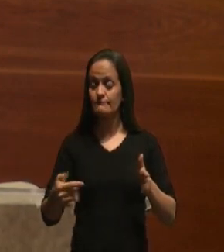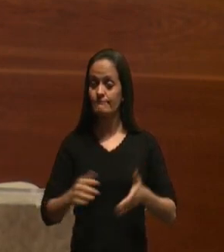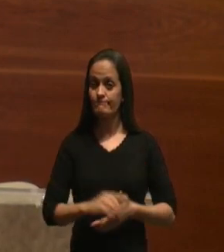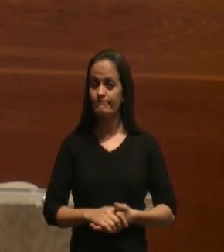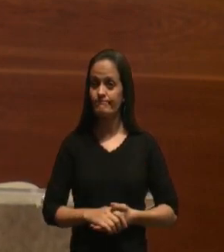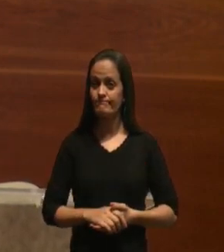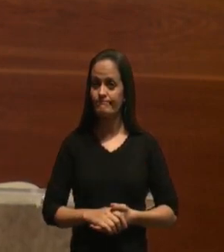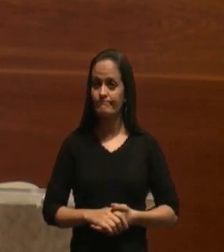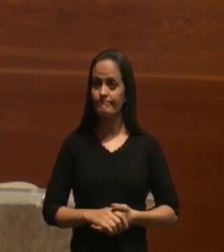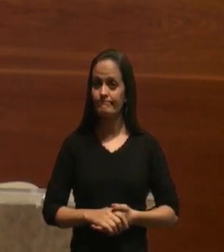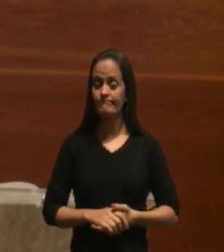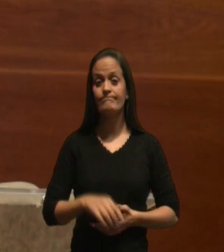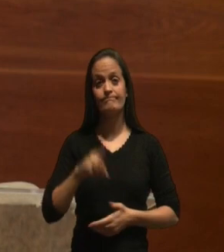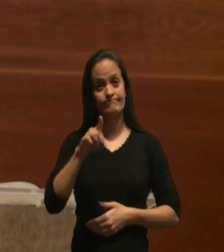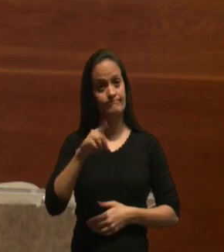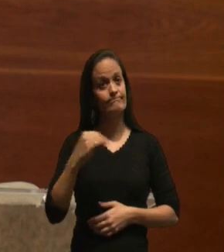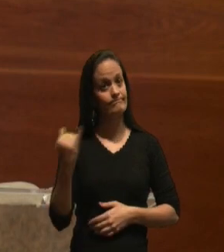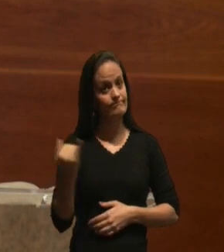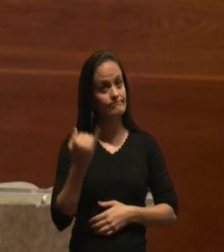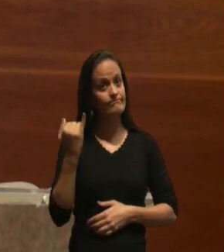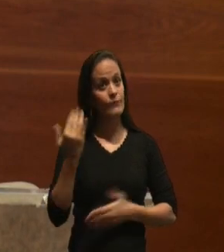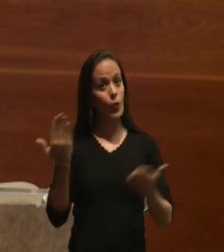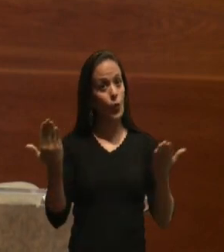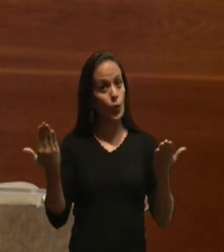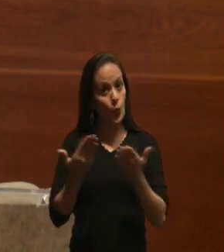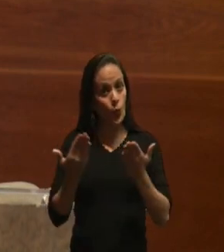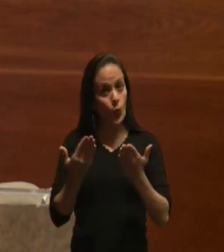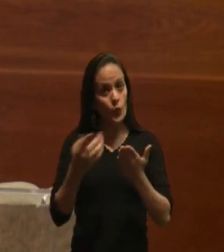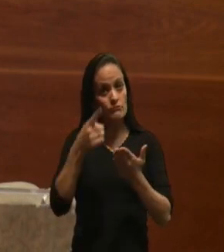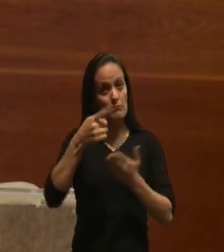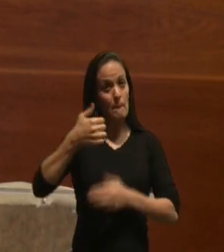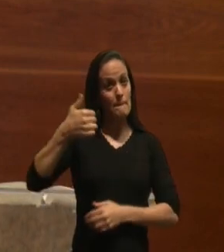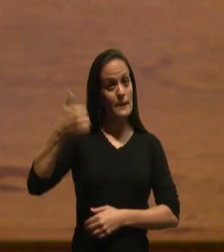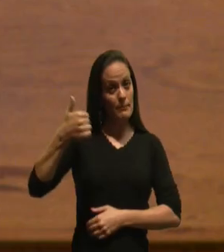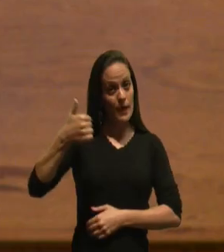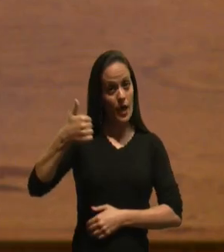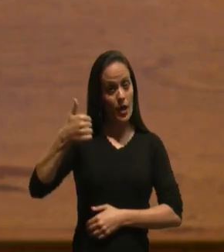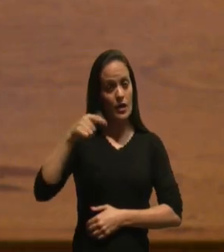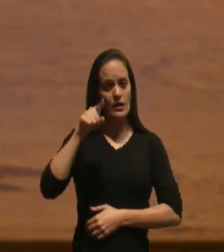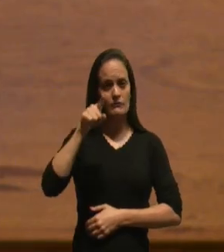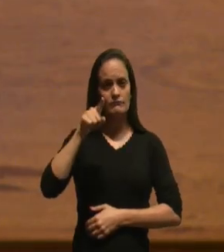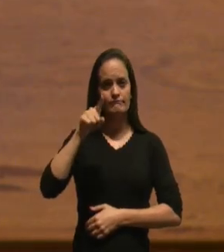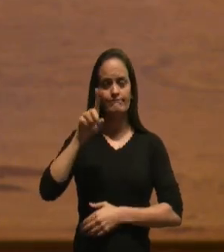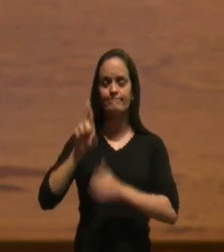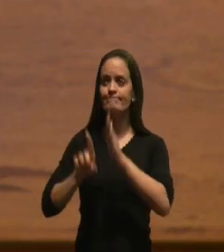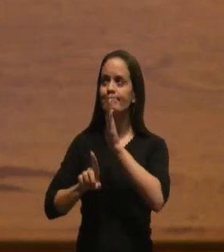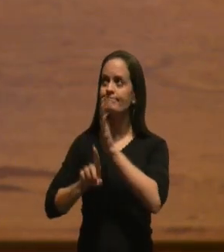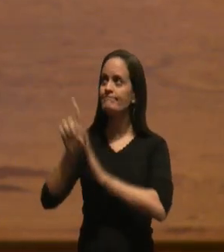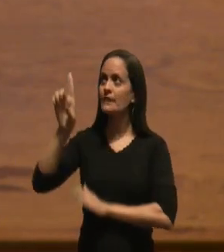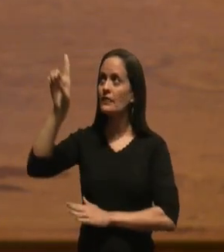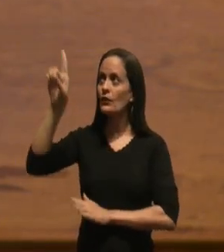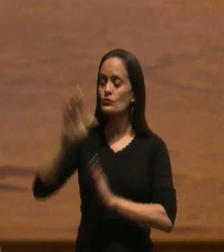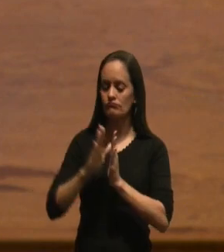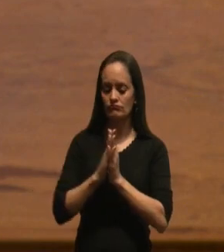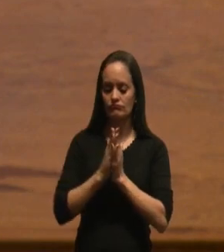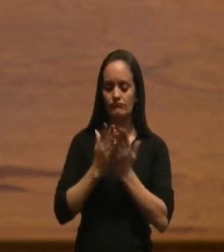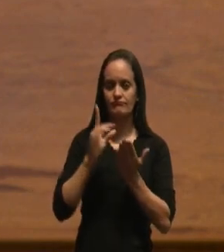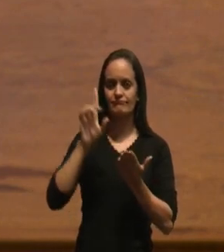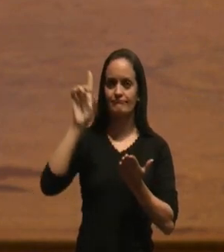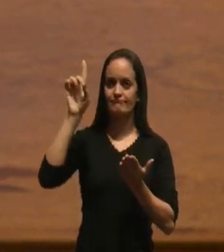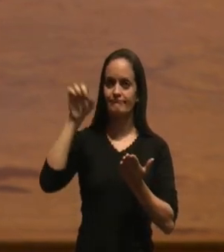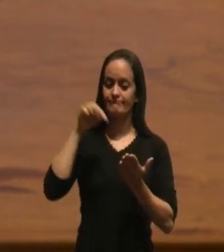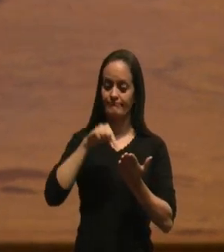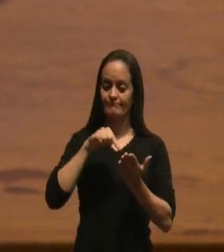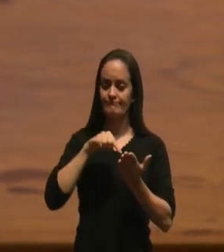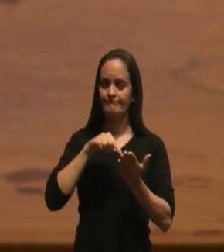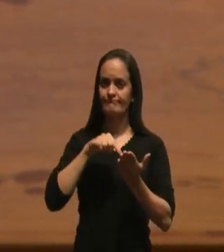Consulte hoje, consulte primeiro a palavra do Senhor. Há